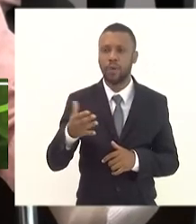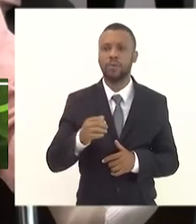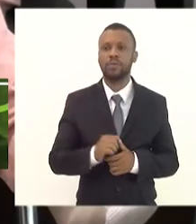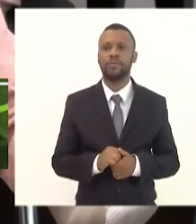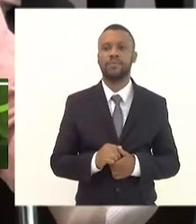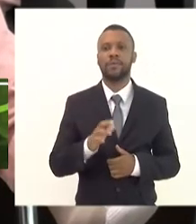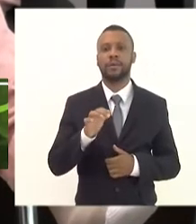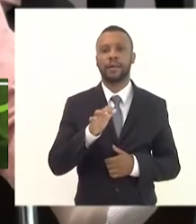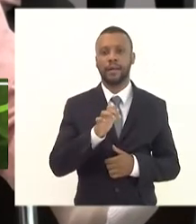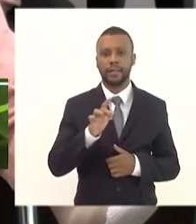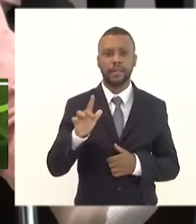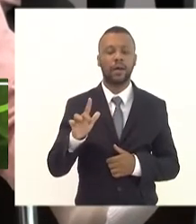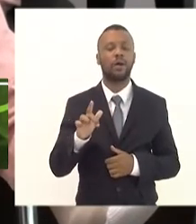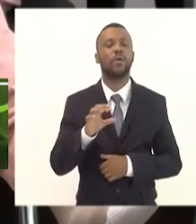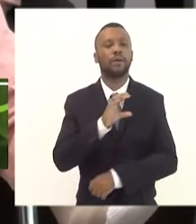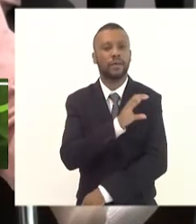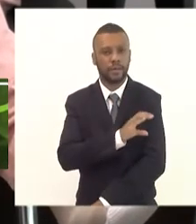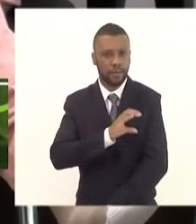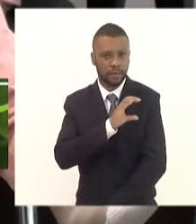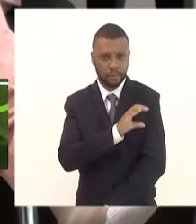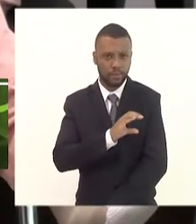Canal dos Tocos, em Campos.